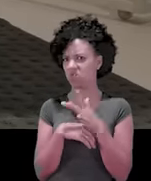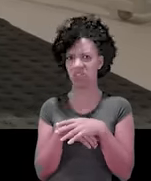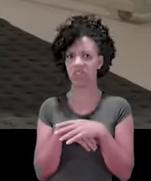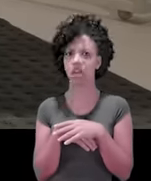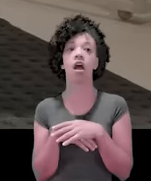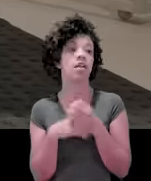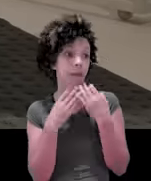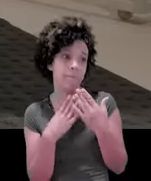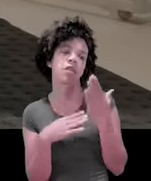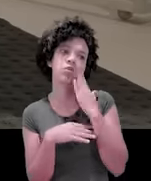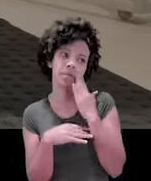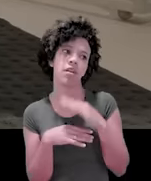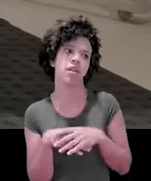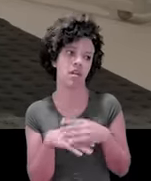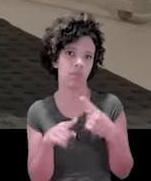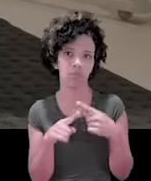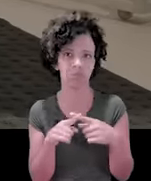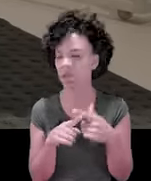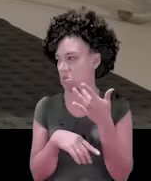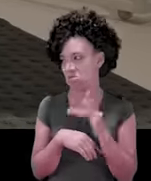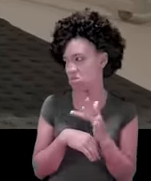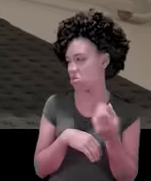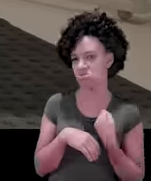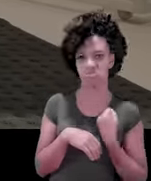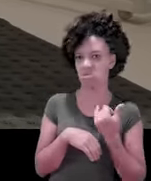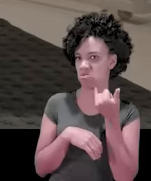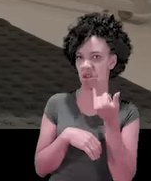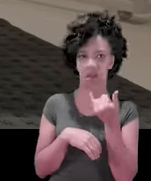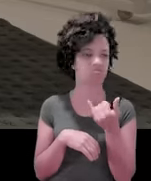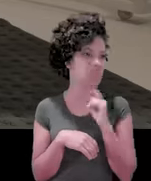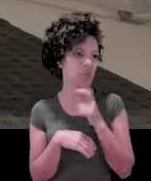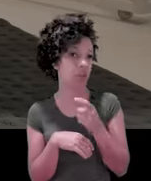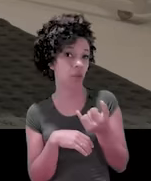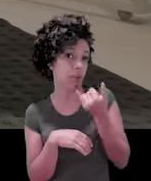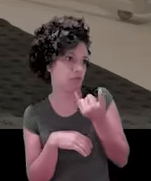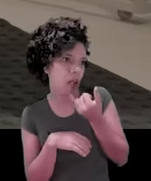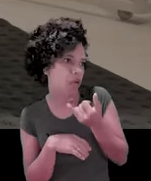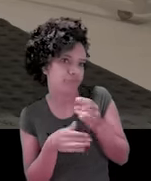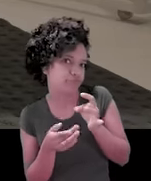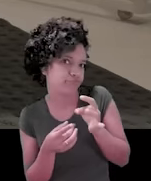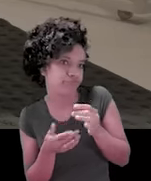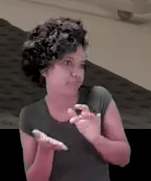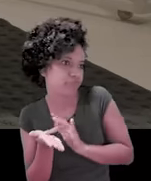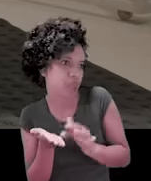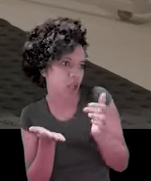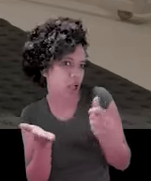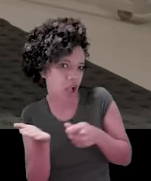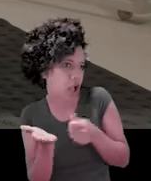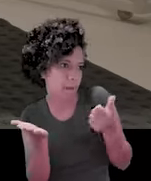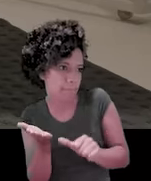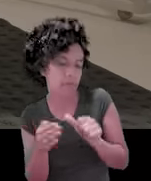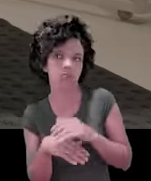que depois que precisa bem que eu sabia que eu digitar Mil beijinhos aí não tinha ninguém E aí meu celular não ligava eu aí eu